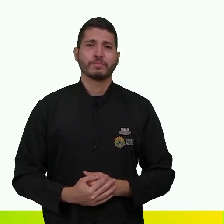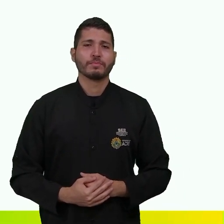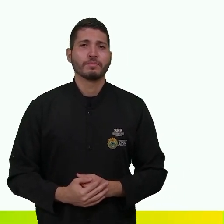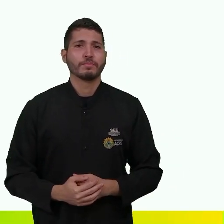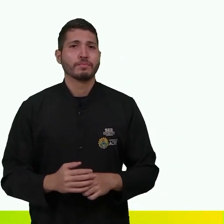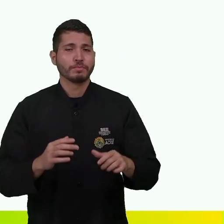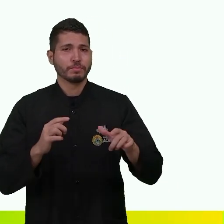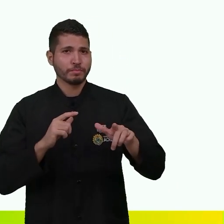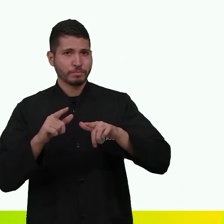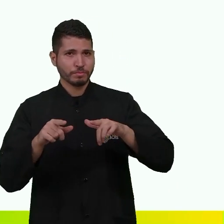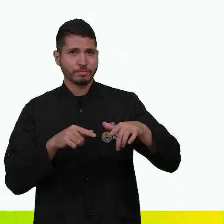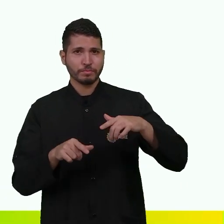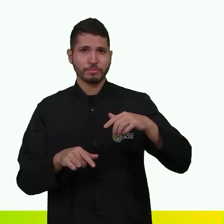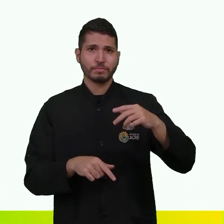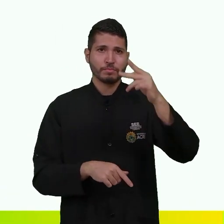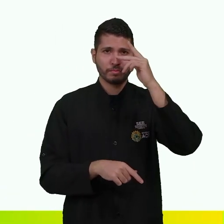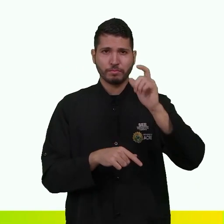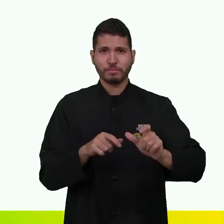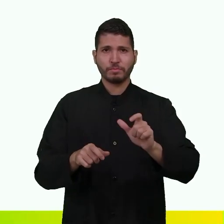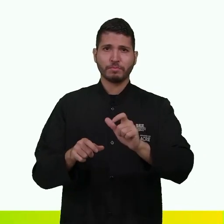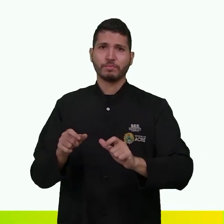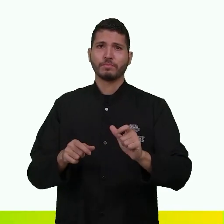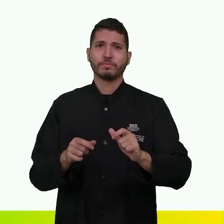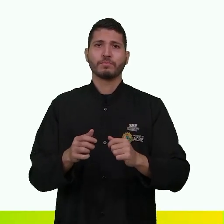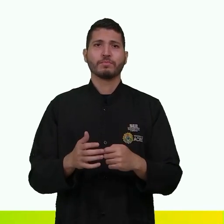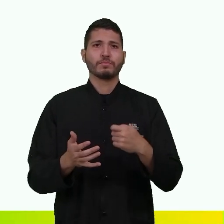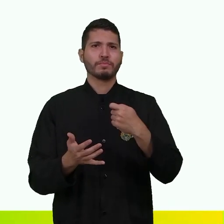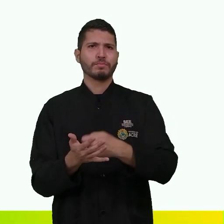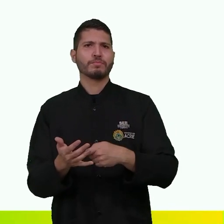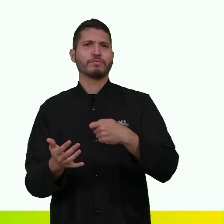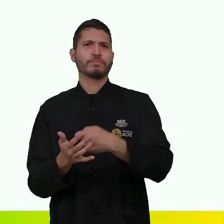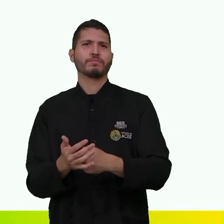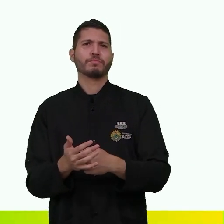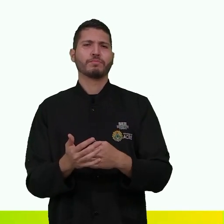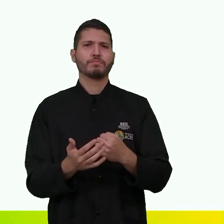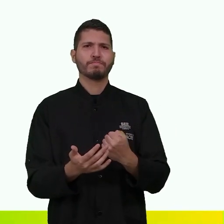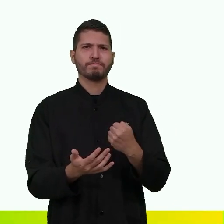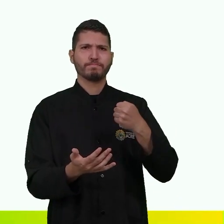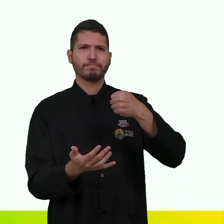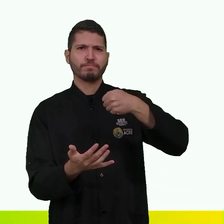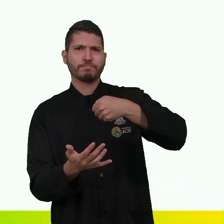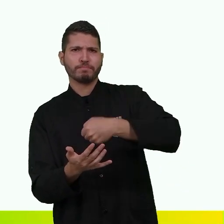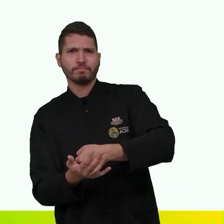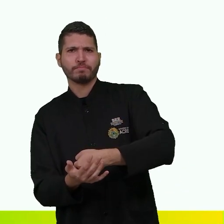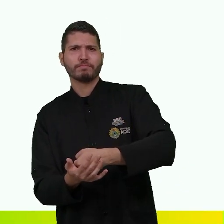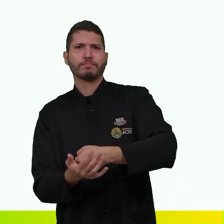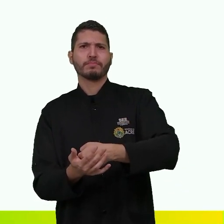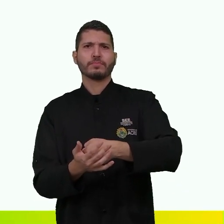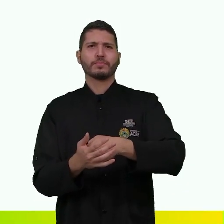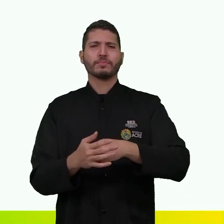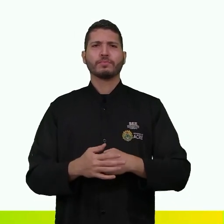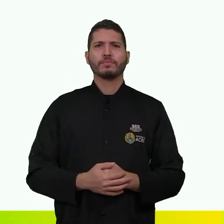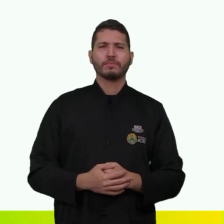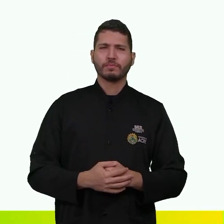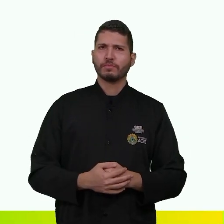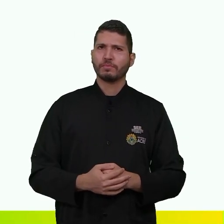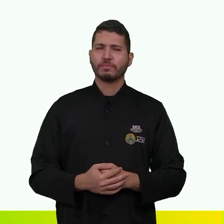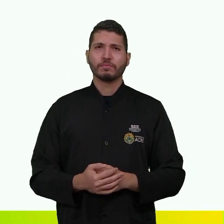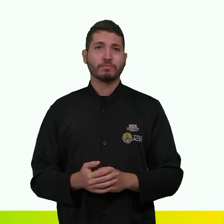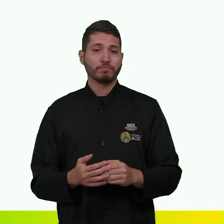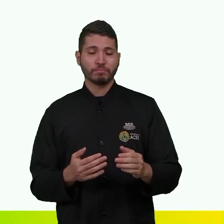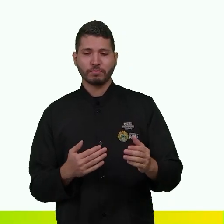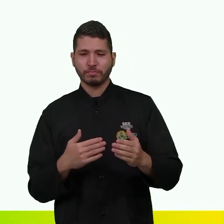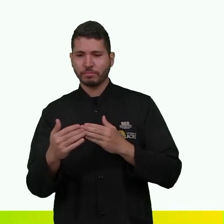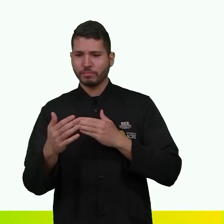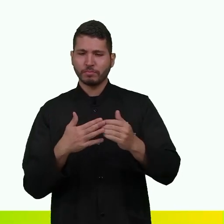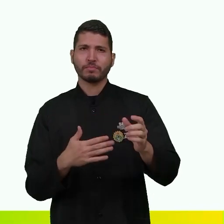são obrigados ao pagamento integral de todas as verbas trabalhistas devidas, indenizações por danos morais e materiais